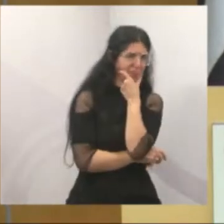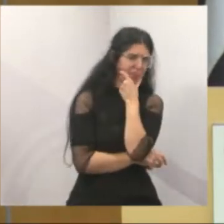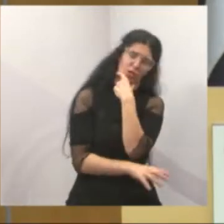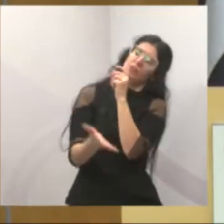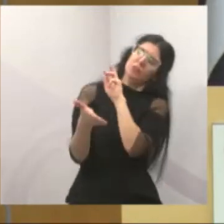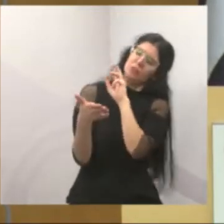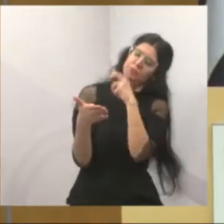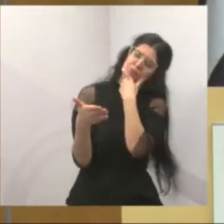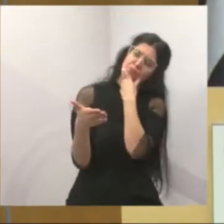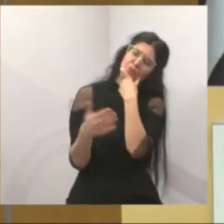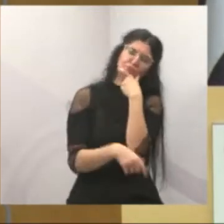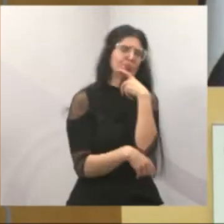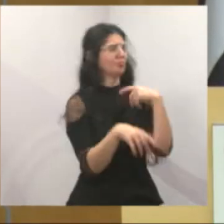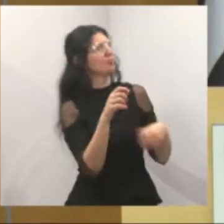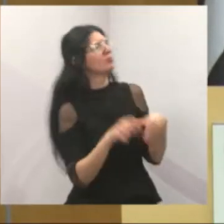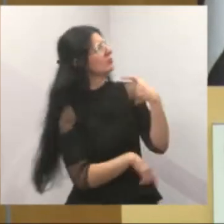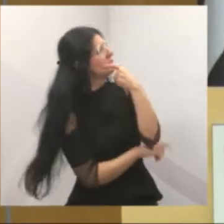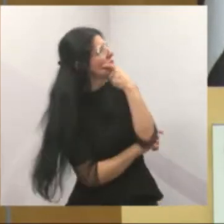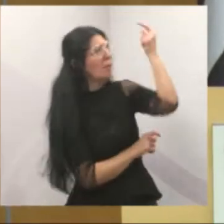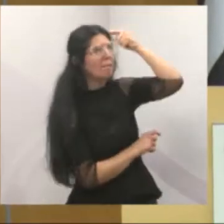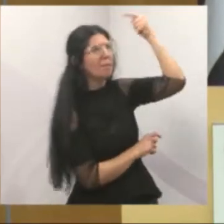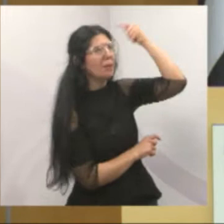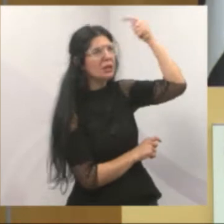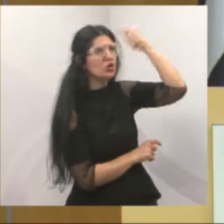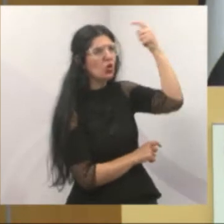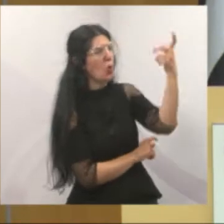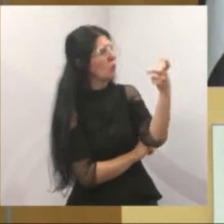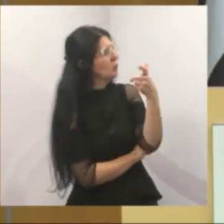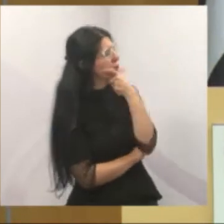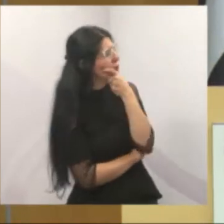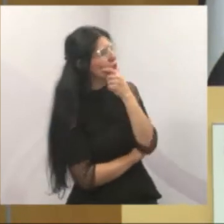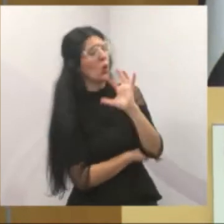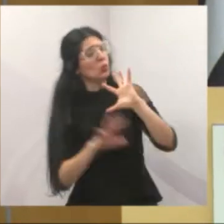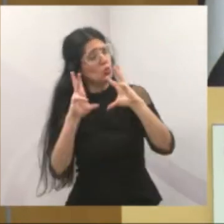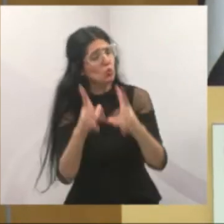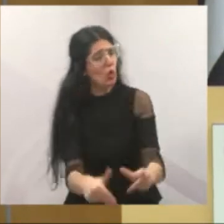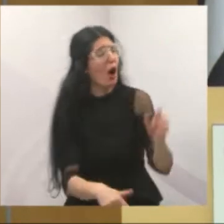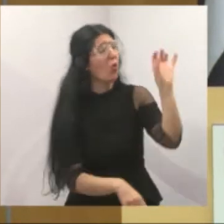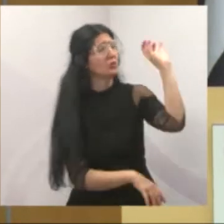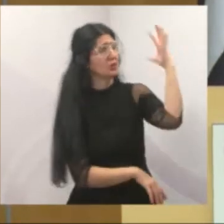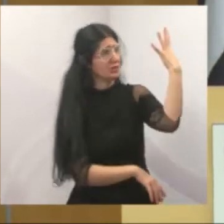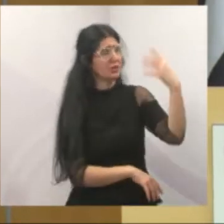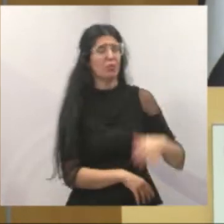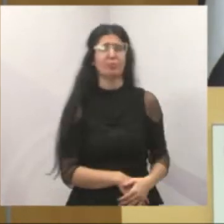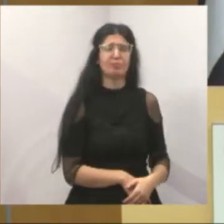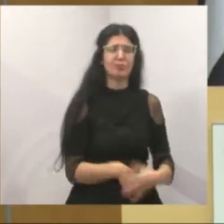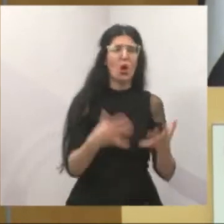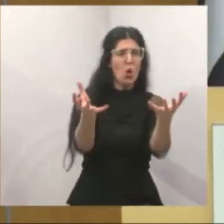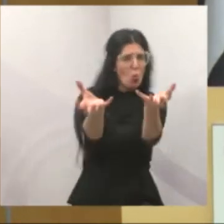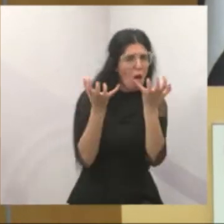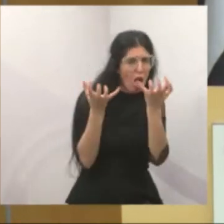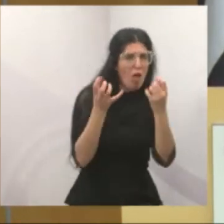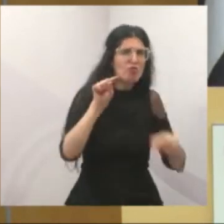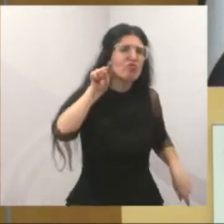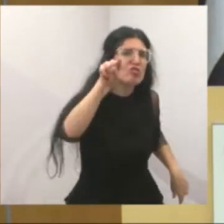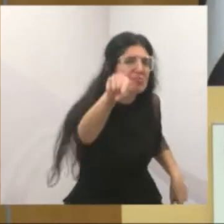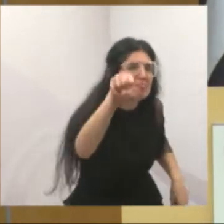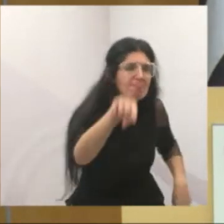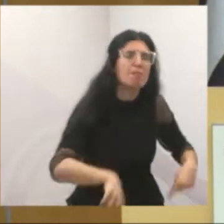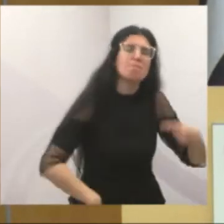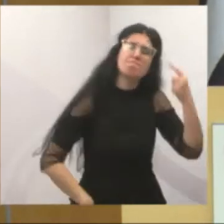o ocorrido e eu quero aqui que você acompanhe e tire também as